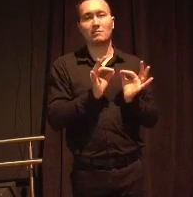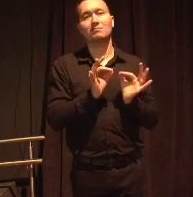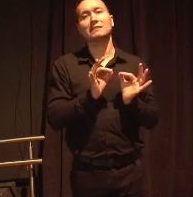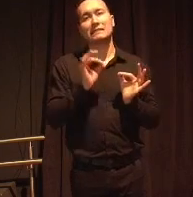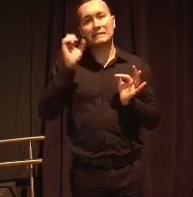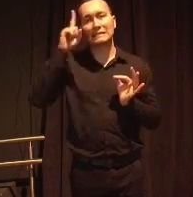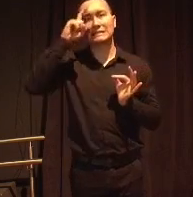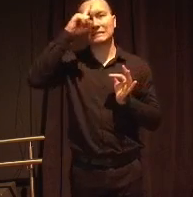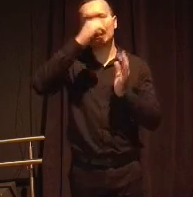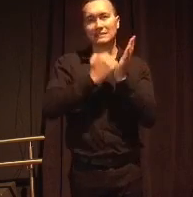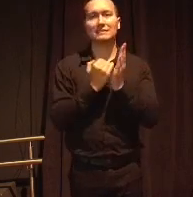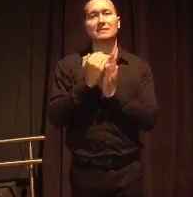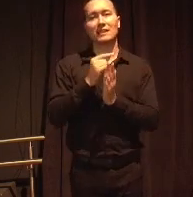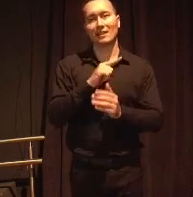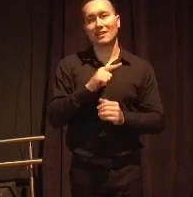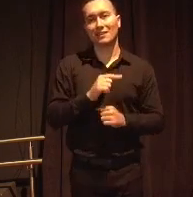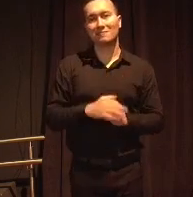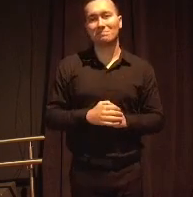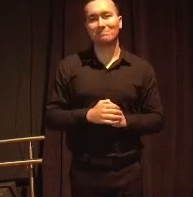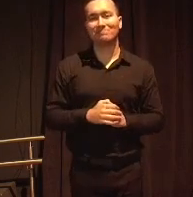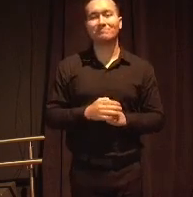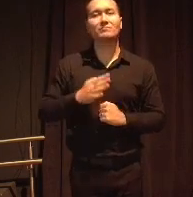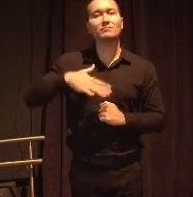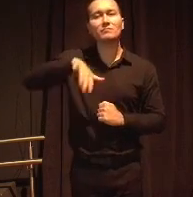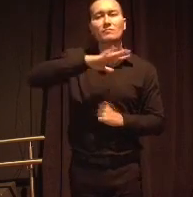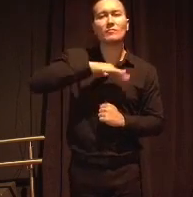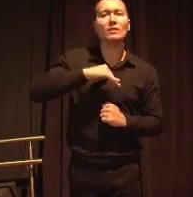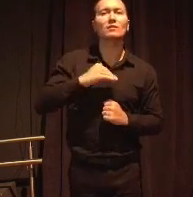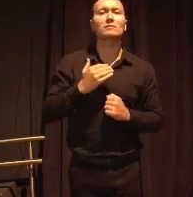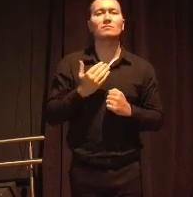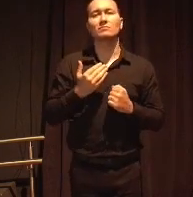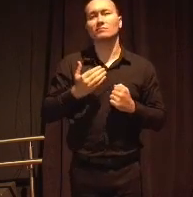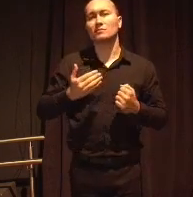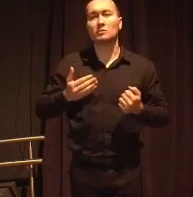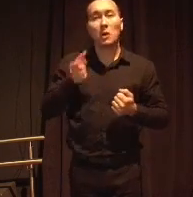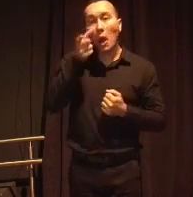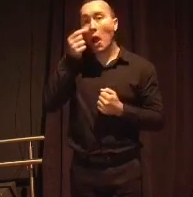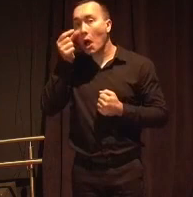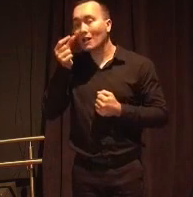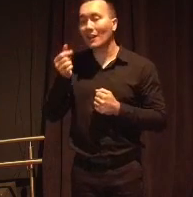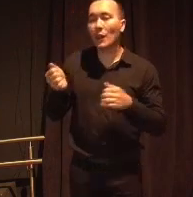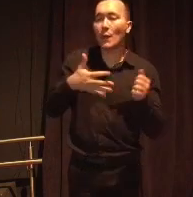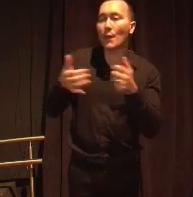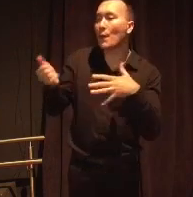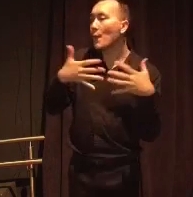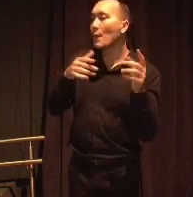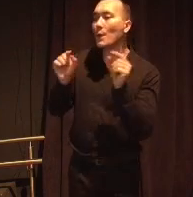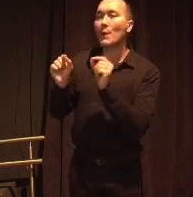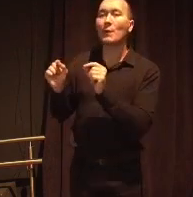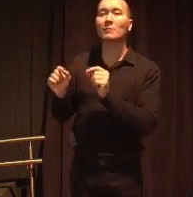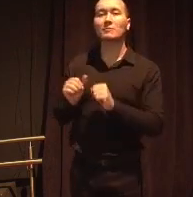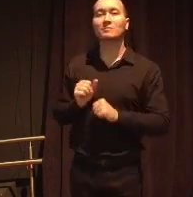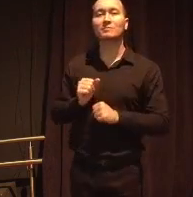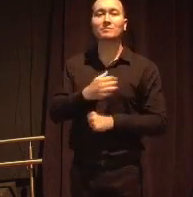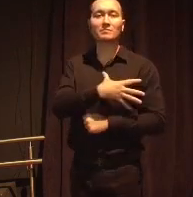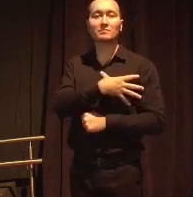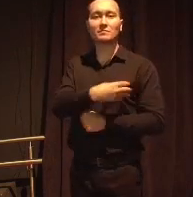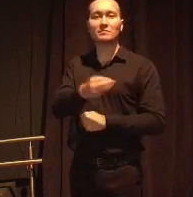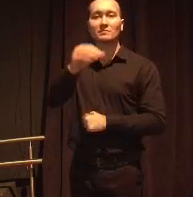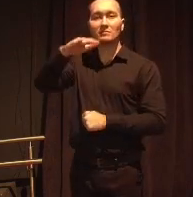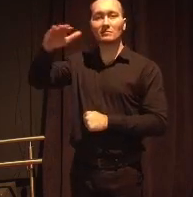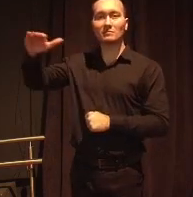da gente estar sempre curiosas, né, buscando o novo. Minhas filhas, por exemplo,